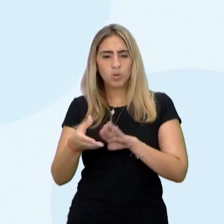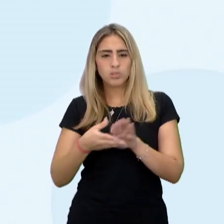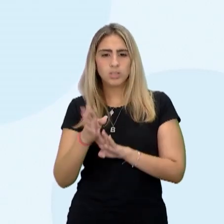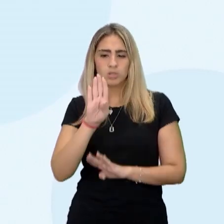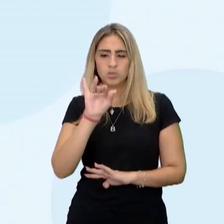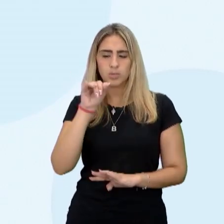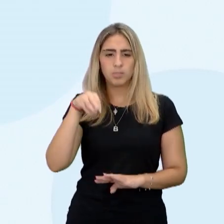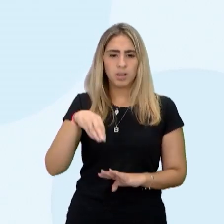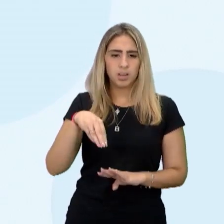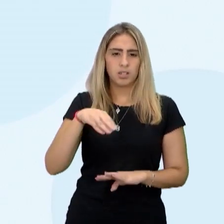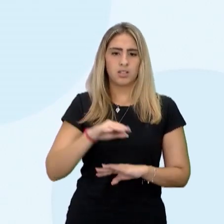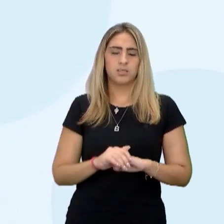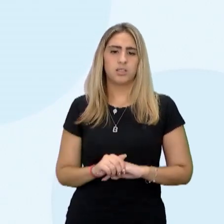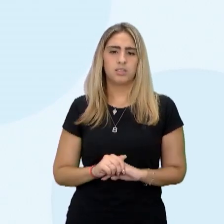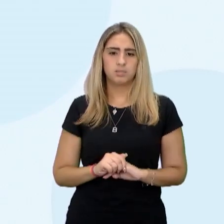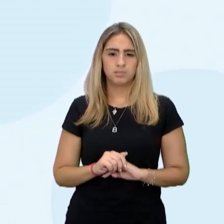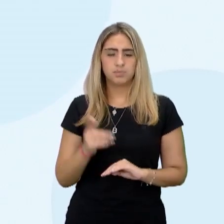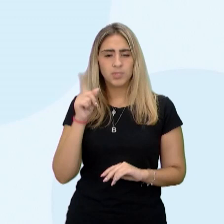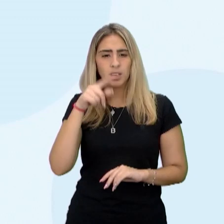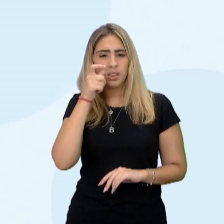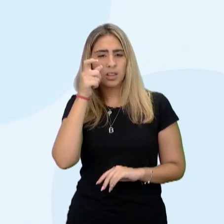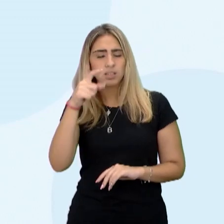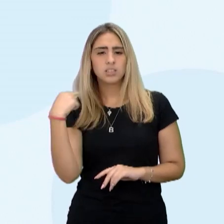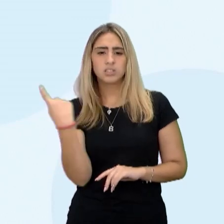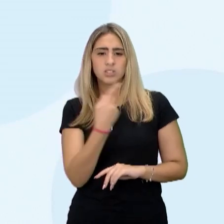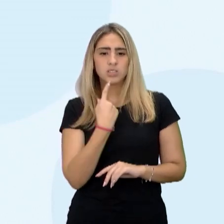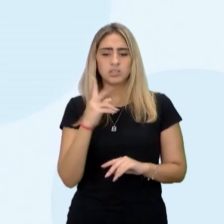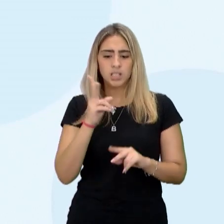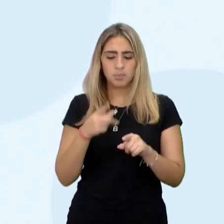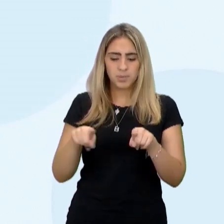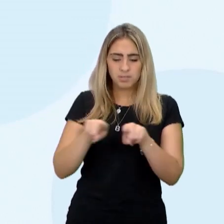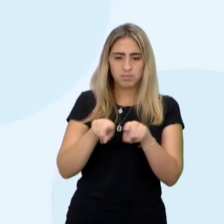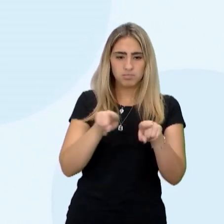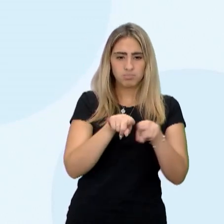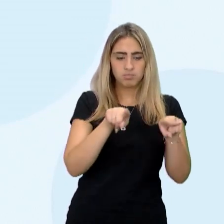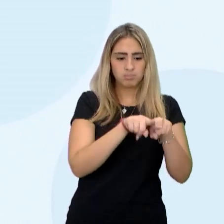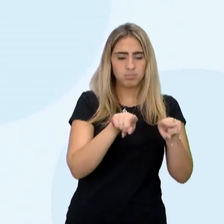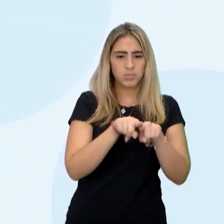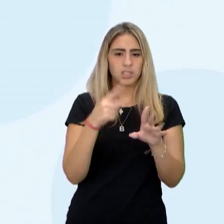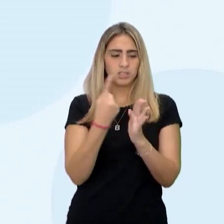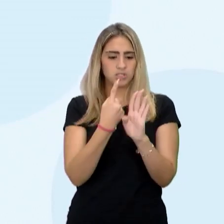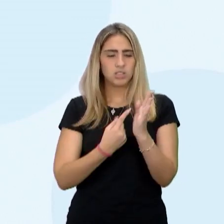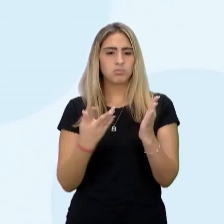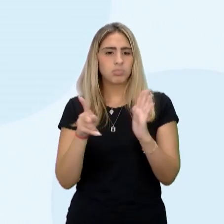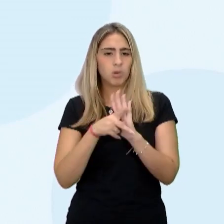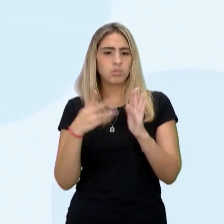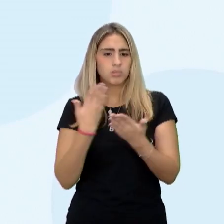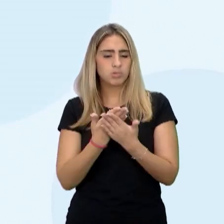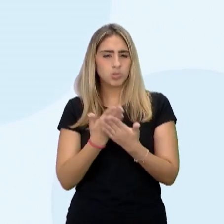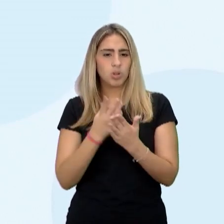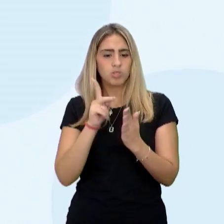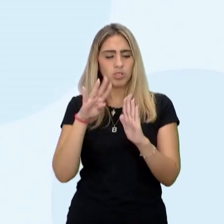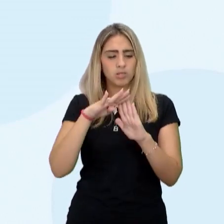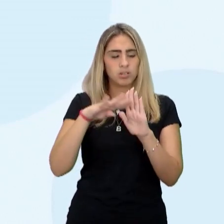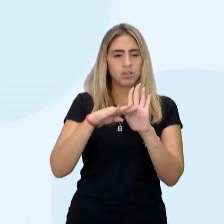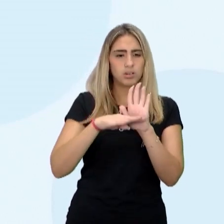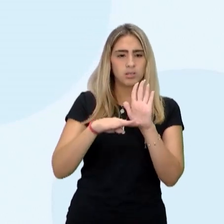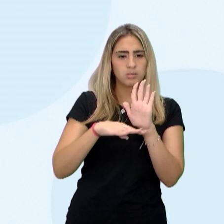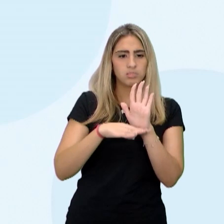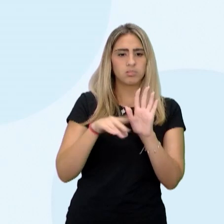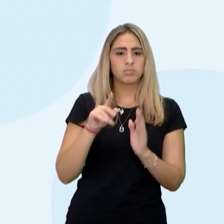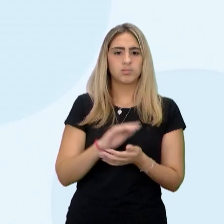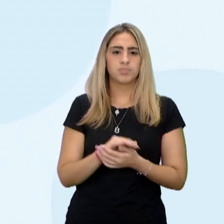bimestrais já definidos, né? É interessante a gente casar essa agenda da escola, claro, com as datas já oficiais, né? Do calendário